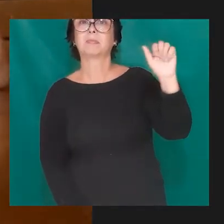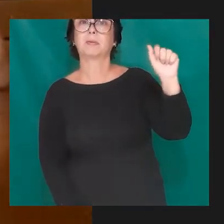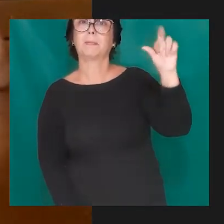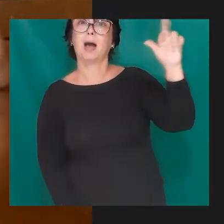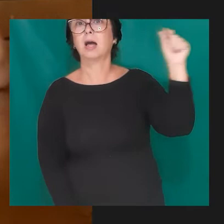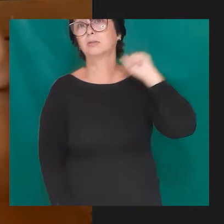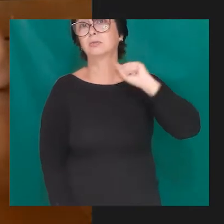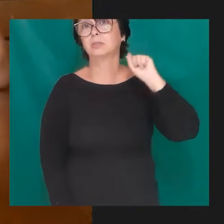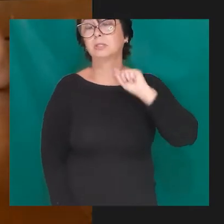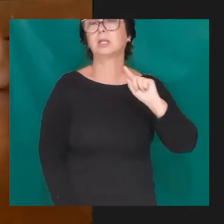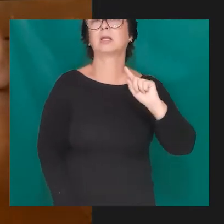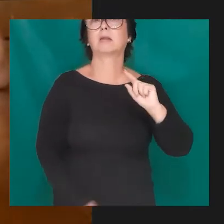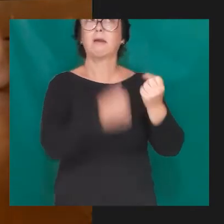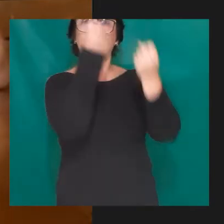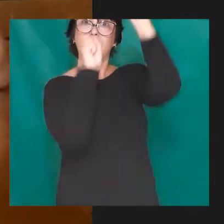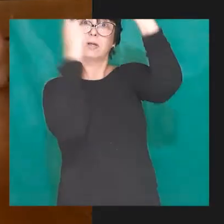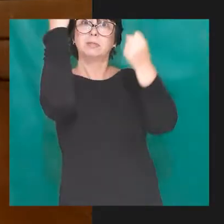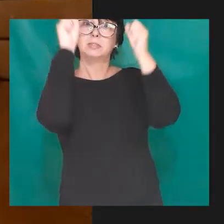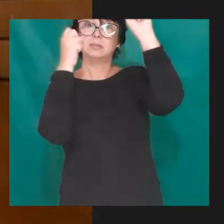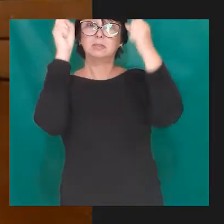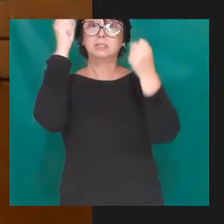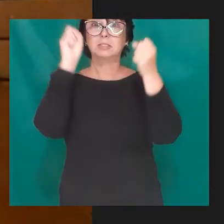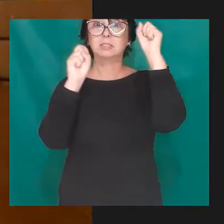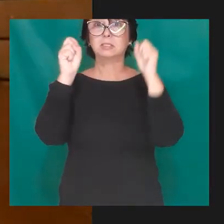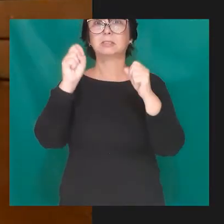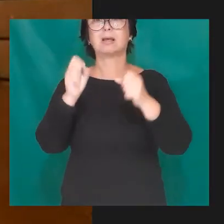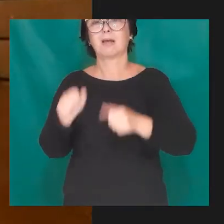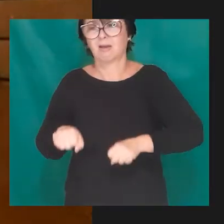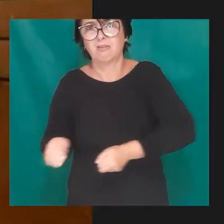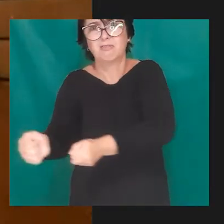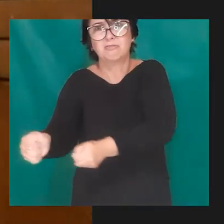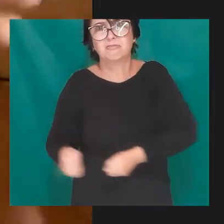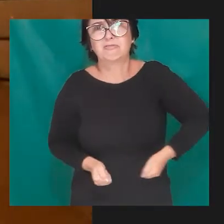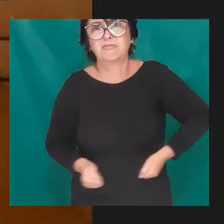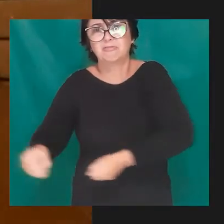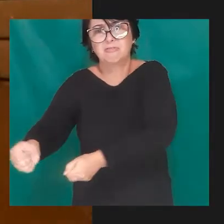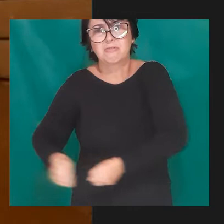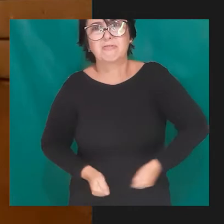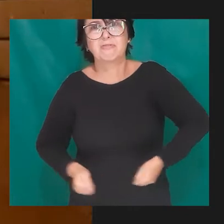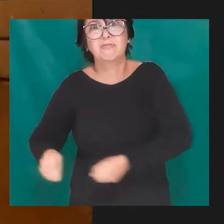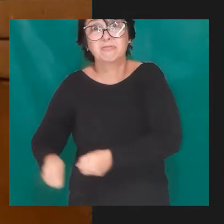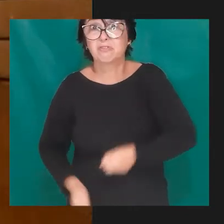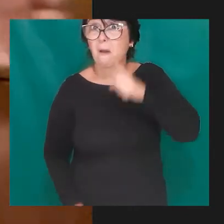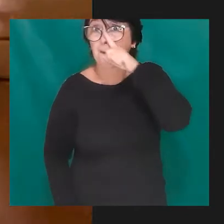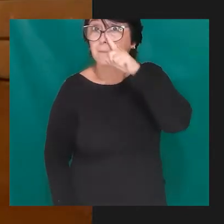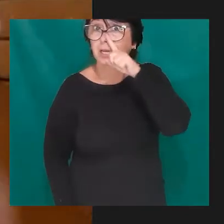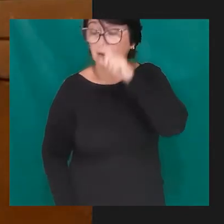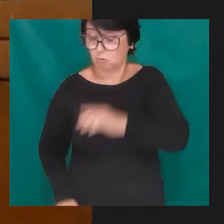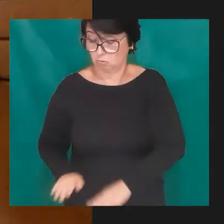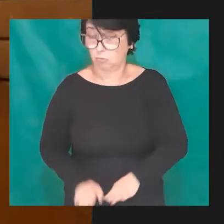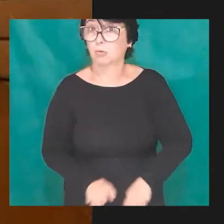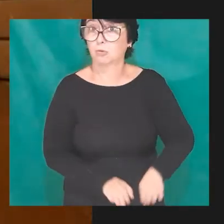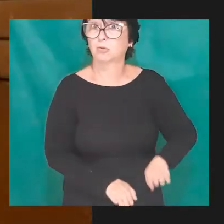toda a própria fábrica ela é envidraçada, porque tem serra, tem até equipamentos um pouco perigosos para